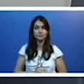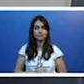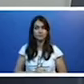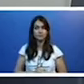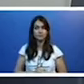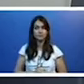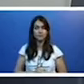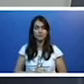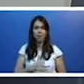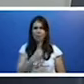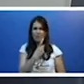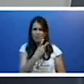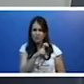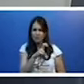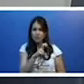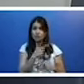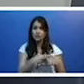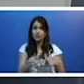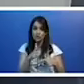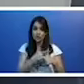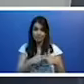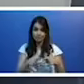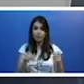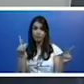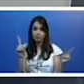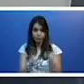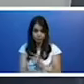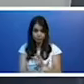Esse 15 vai passar dividindo. É o que a gente